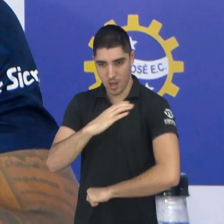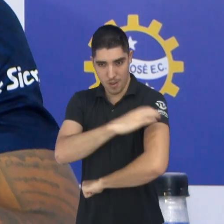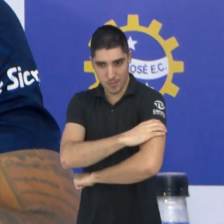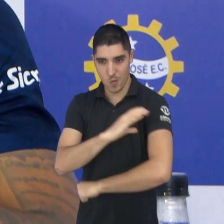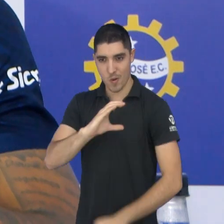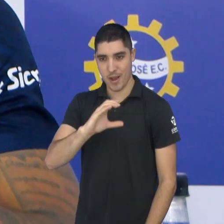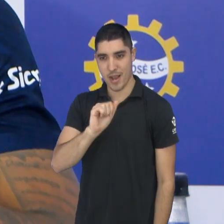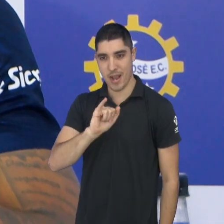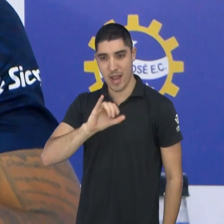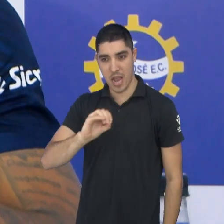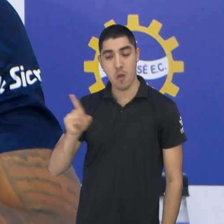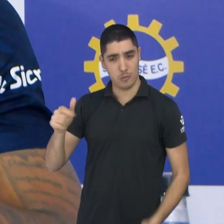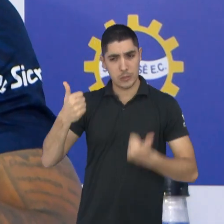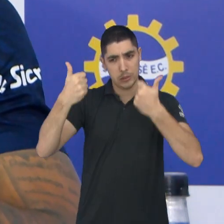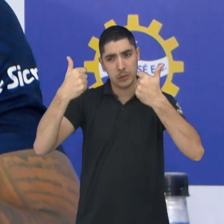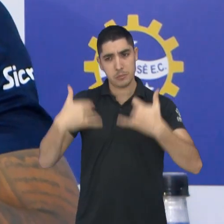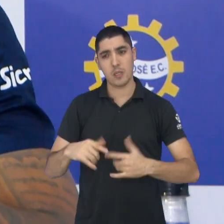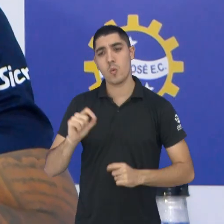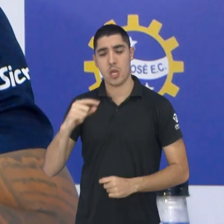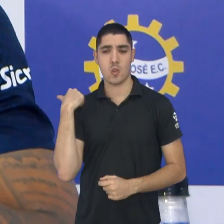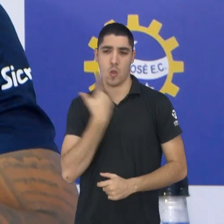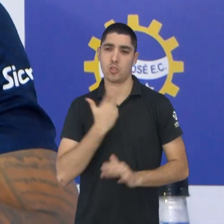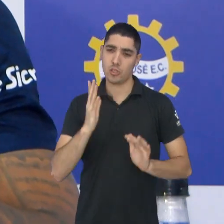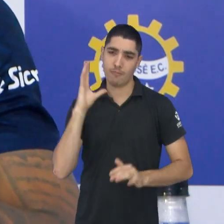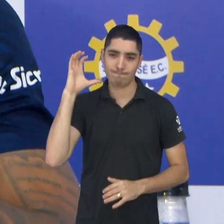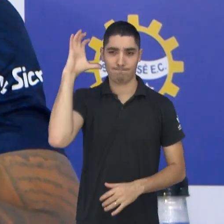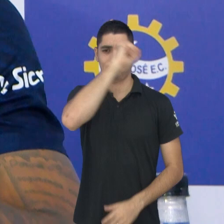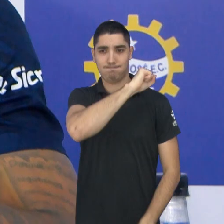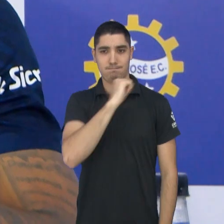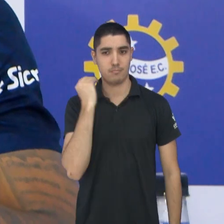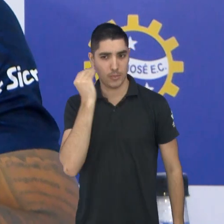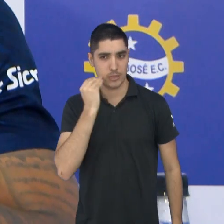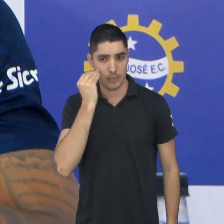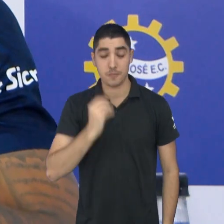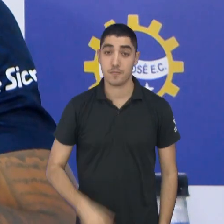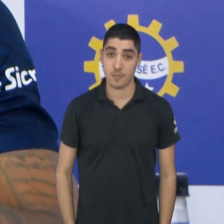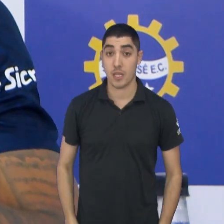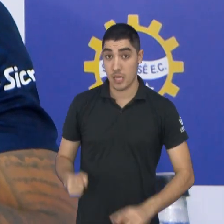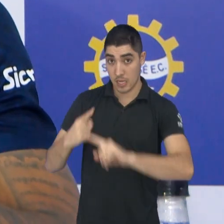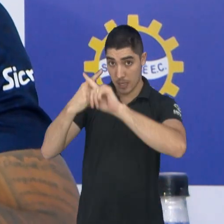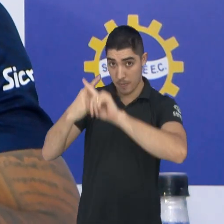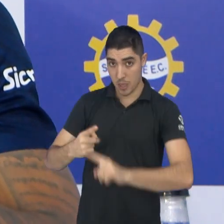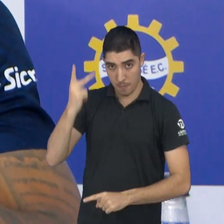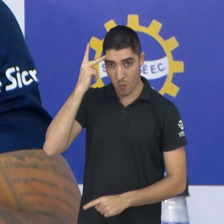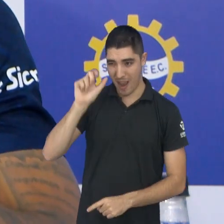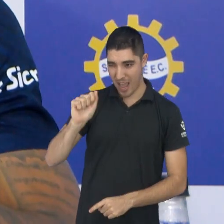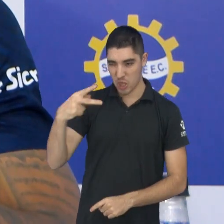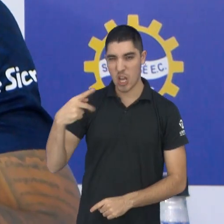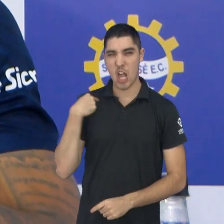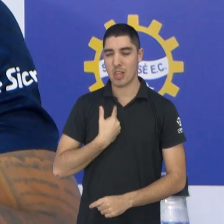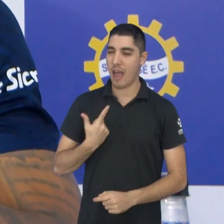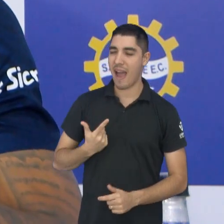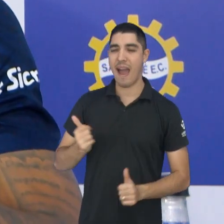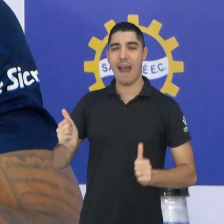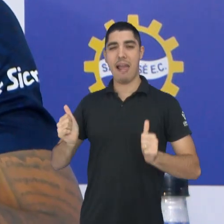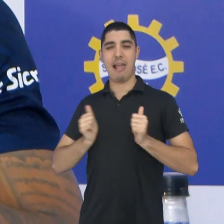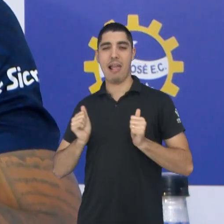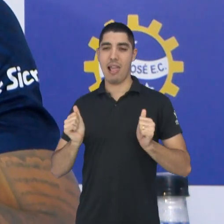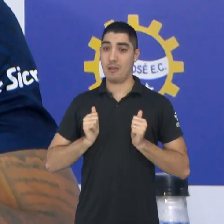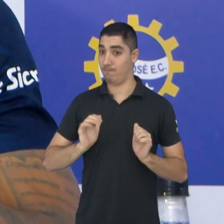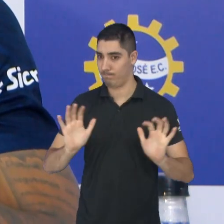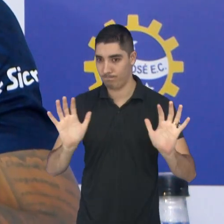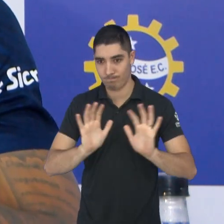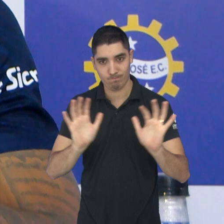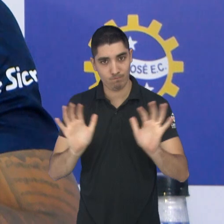deixou uma lição para todo o time. Cara, a A2 é um campeonato que a gente não pode dar mole, né? A gente sabe que,